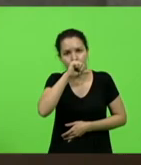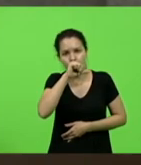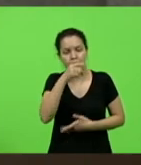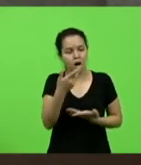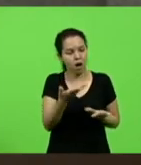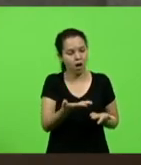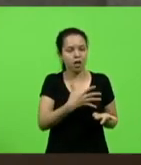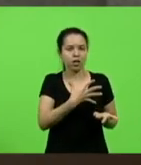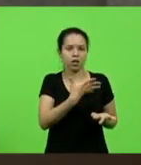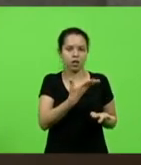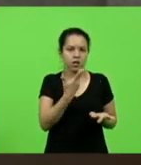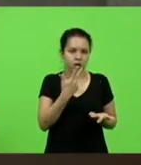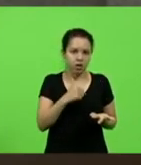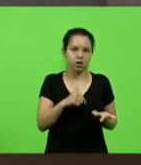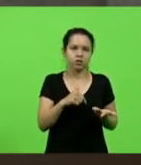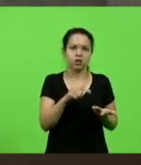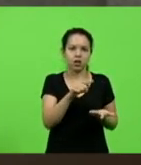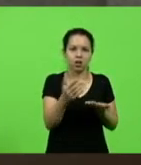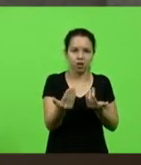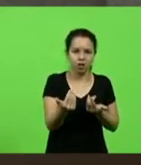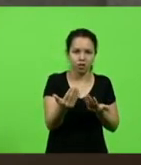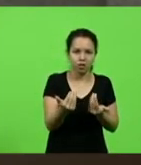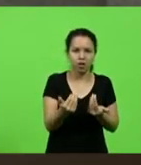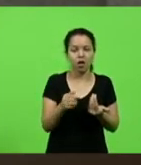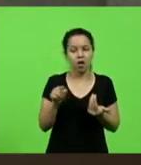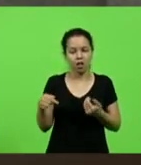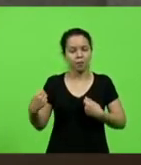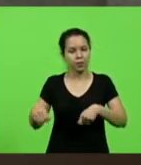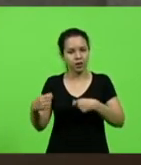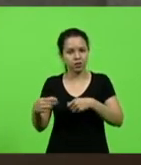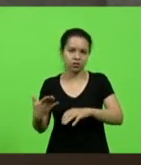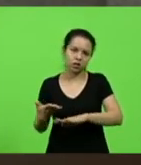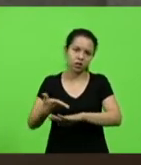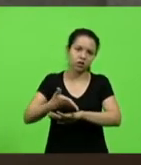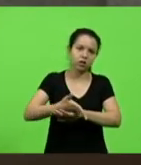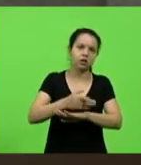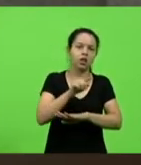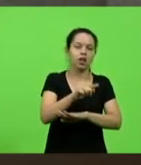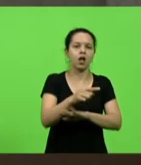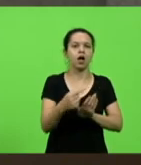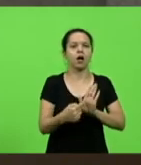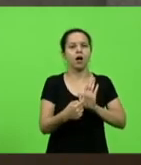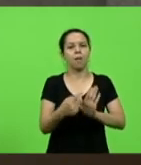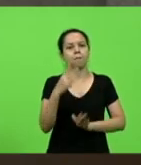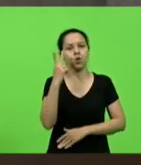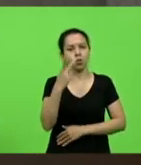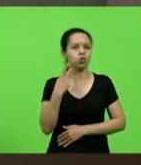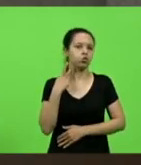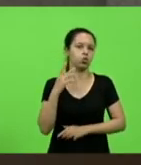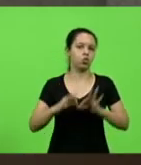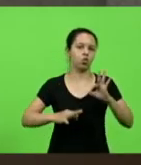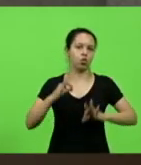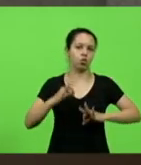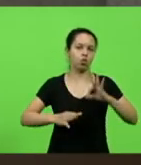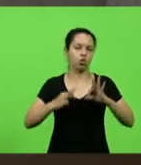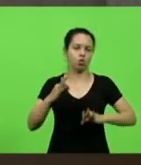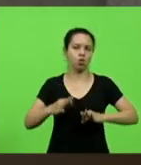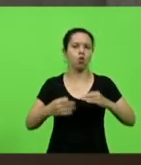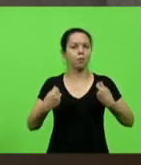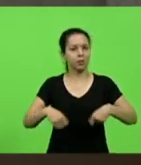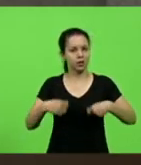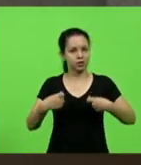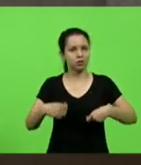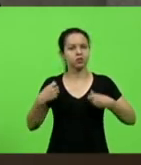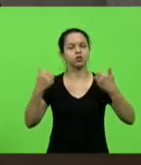foi obrigada a se apresentar perante um promotor de justiça para prestar esclarecimentos em relação a